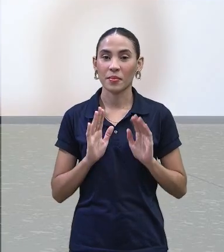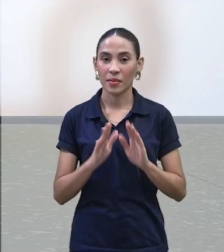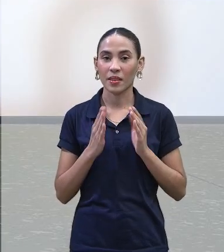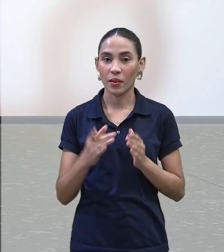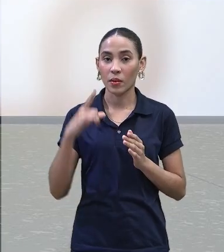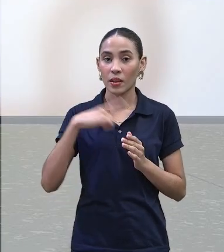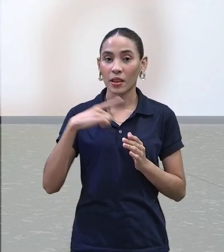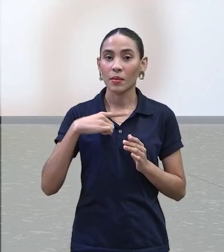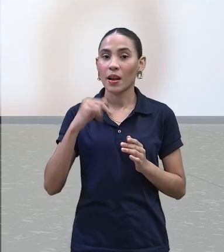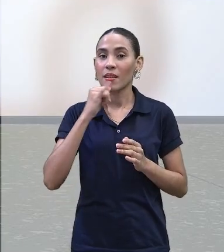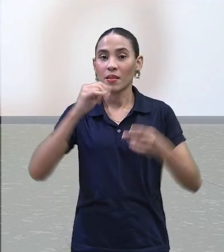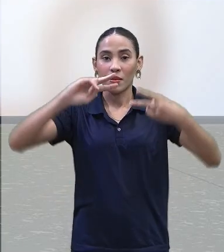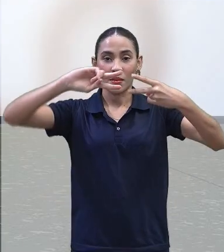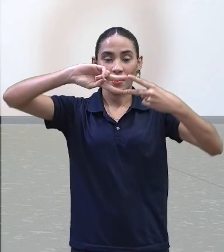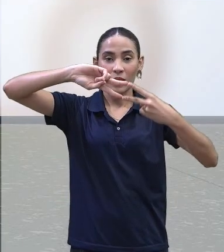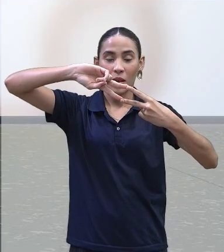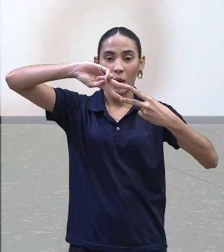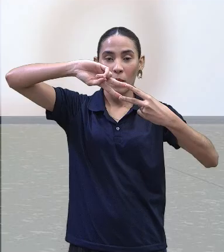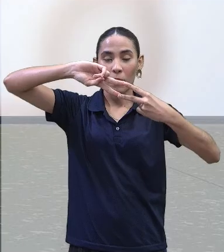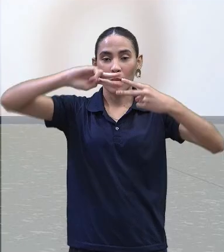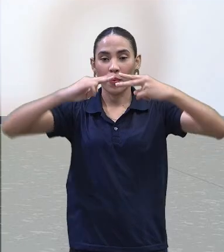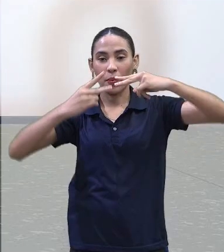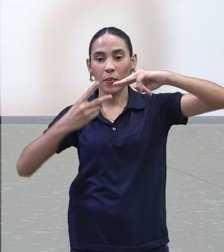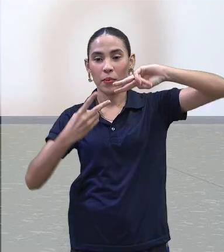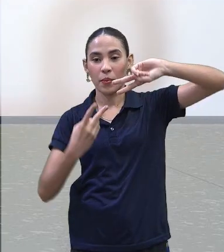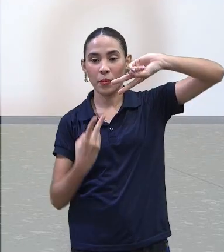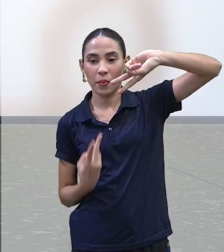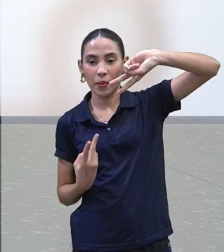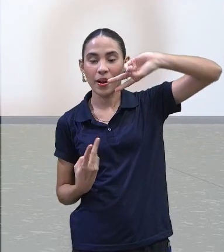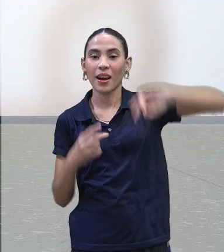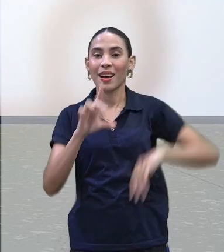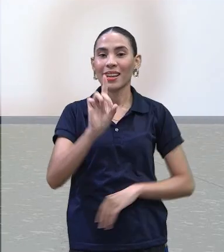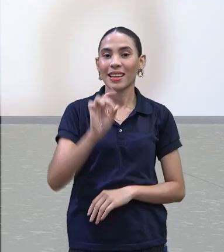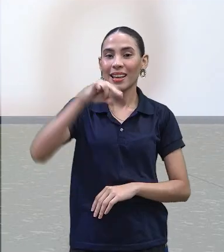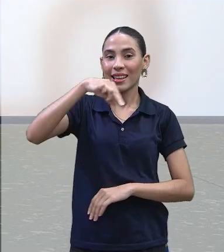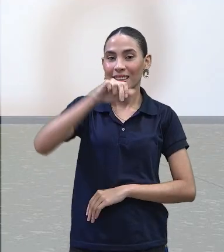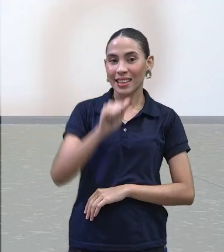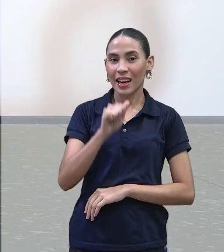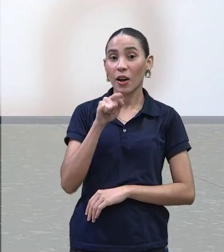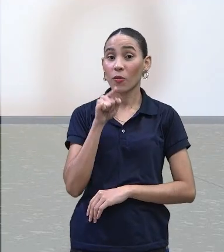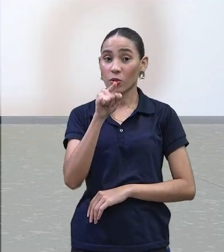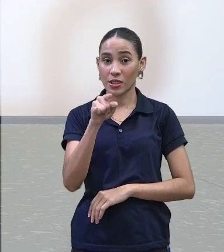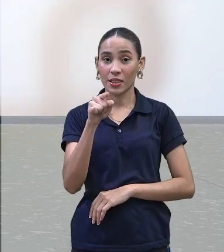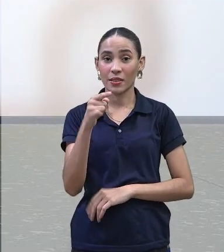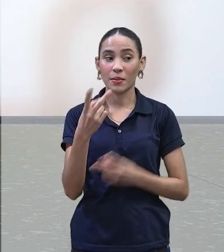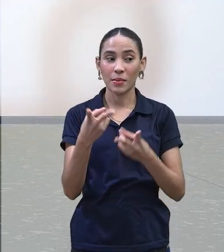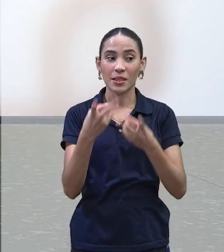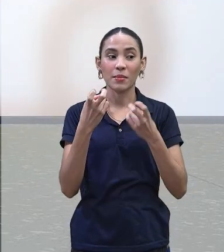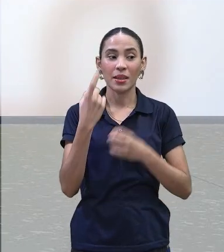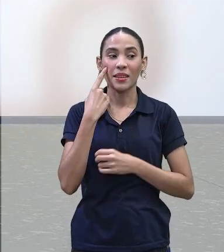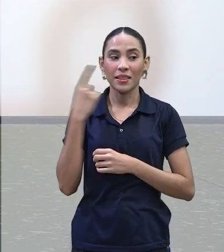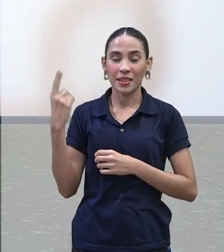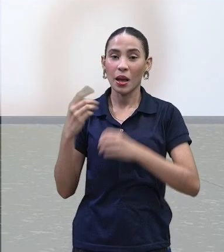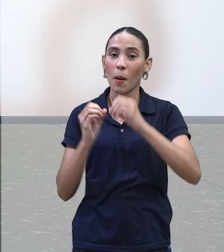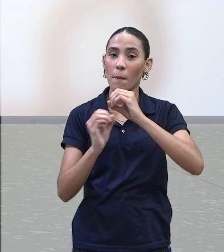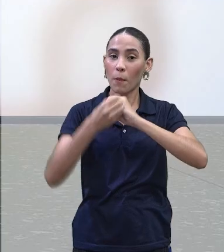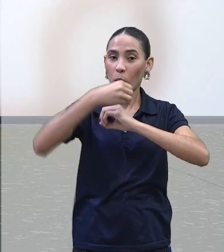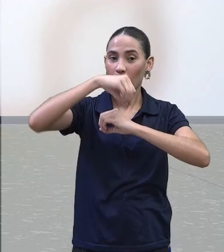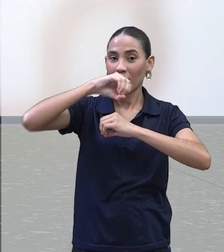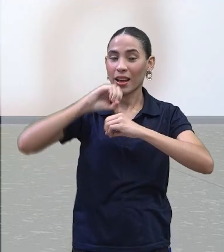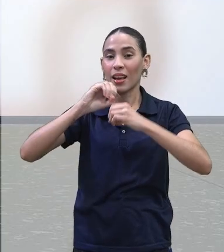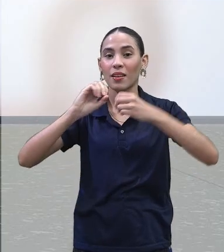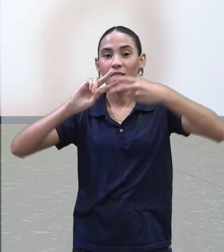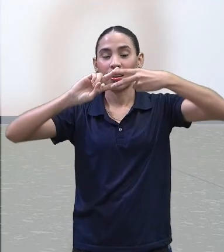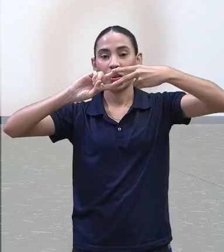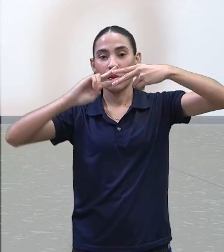uma fita de DNA, a molécula de DNA, como vocês podem, então, verificar, que está aqui ao nosso